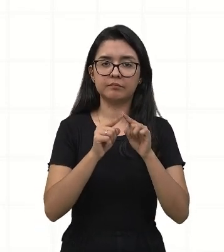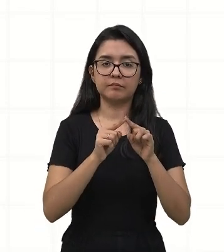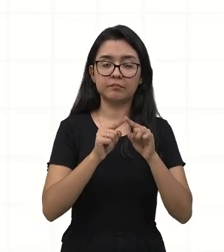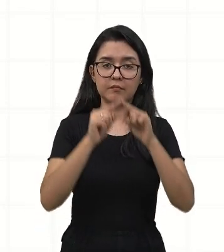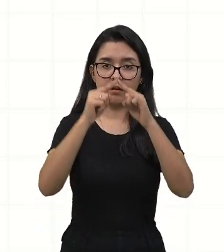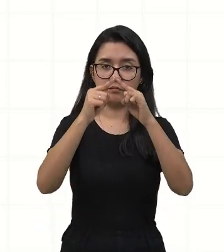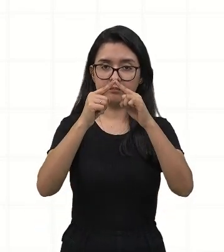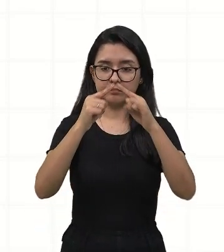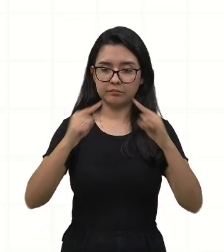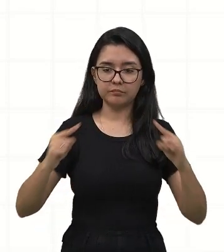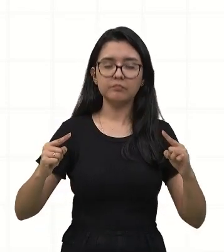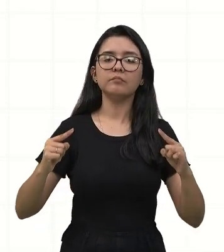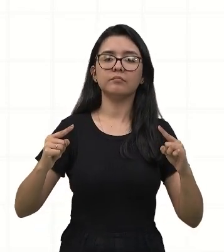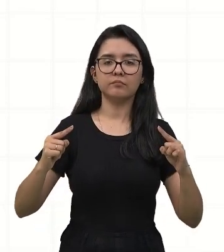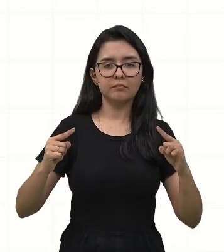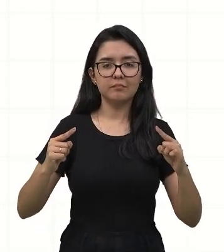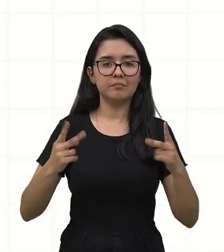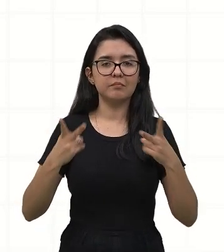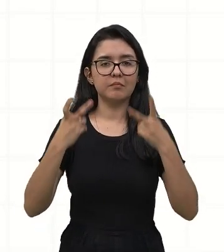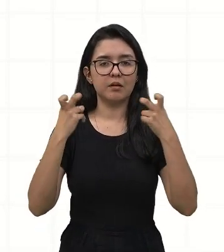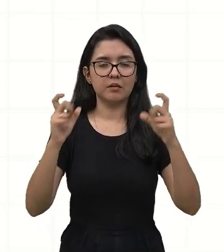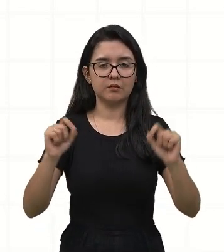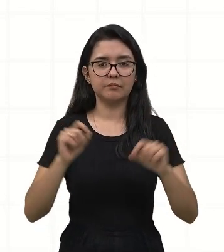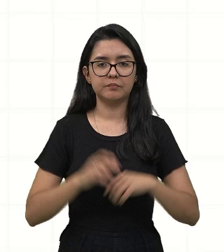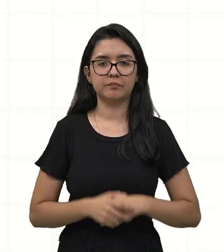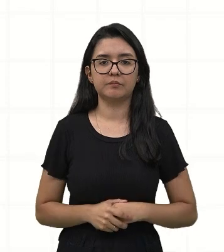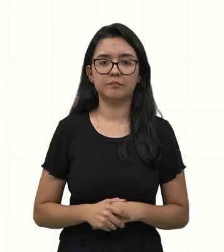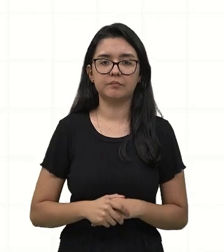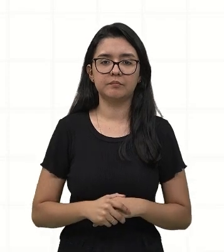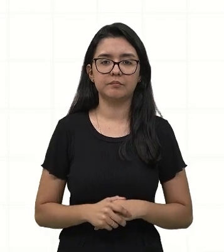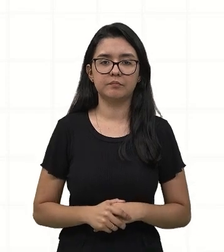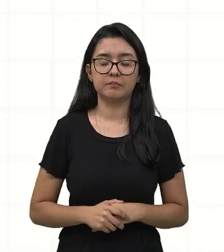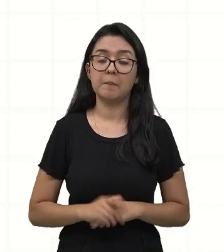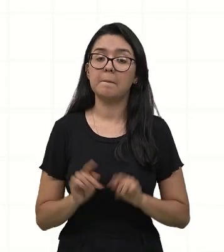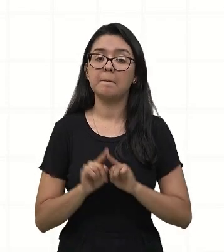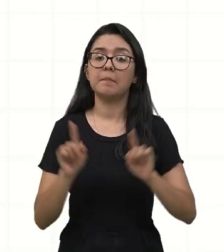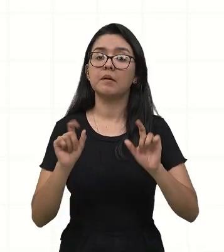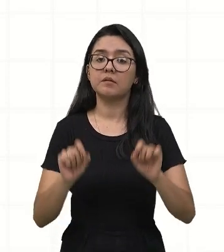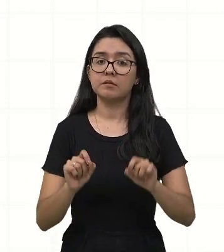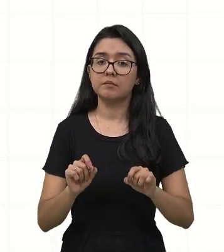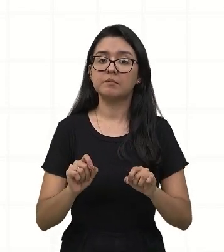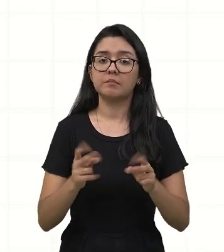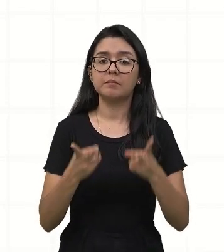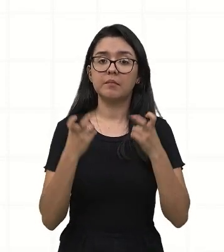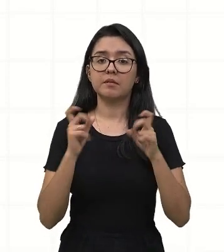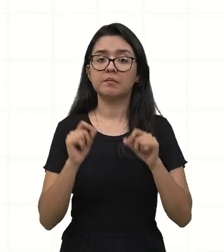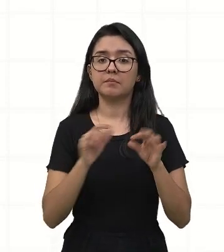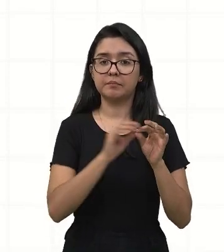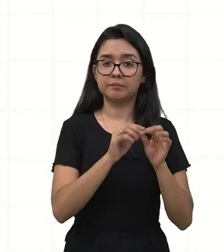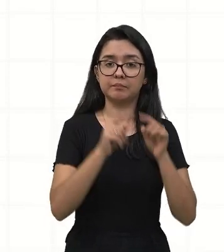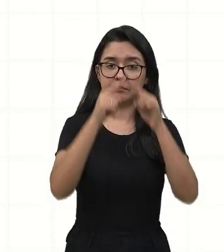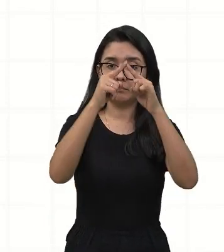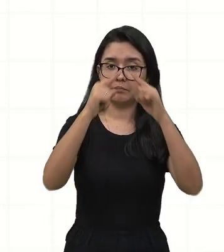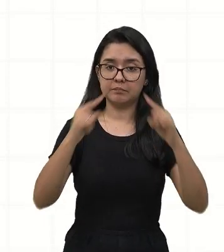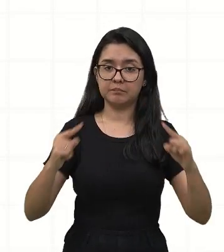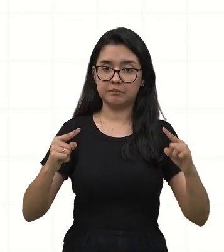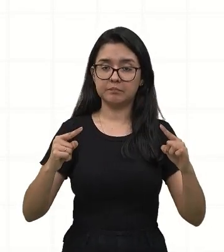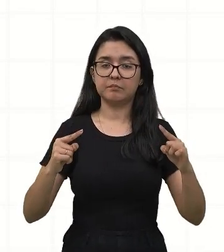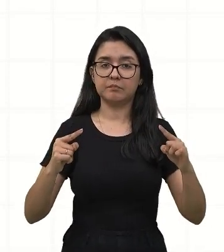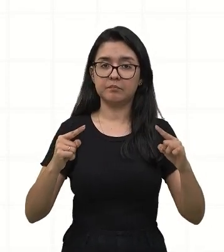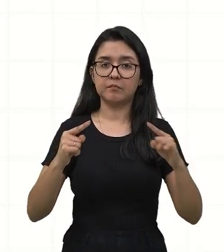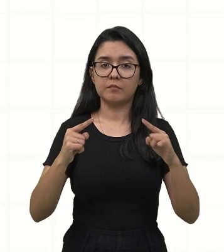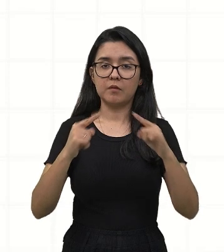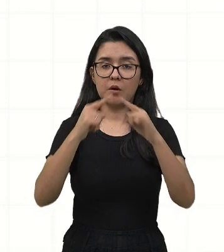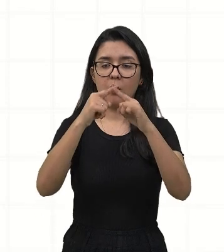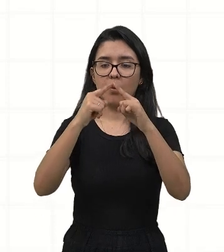semirreta, né? Porque sabe que semirreta é um segmento infinito, algo infinito, mas porém, nós temos aqui uma semirreta, aqui a outra